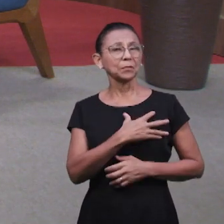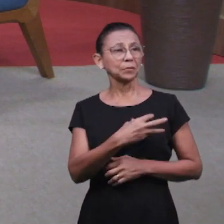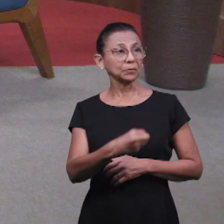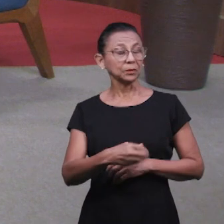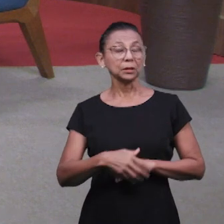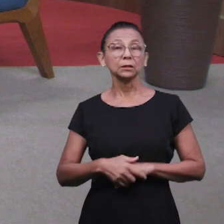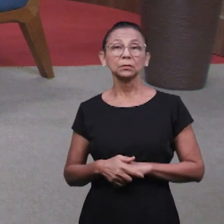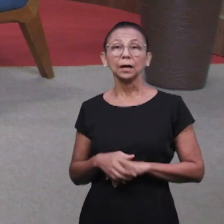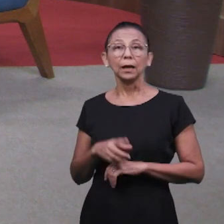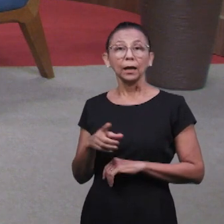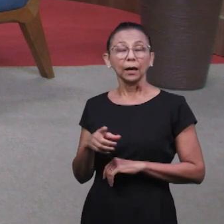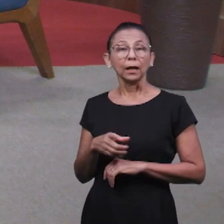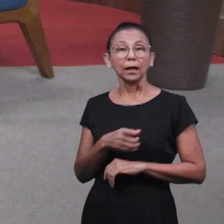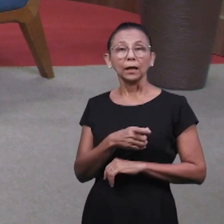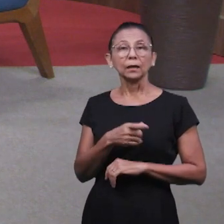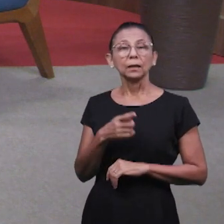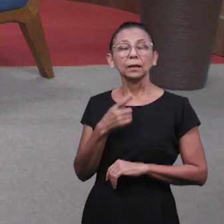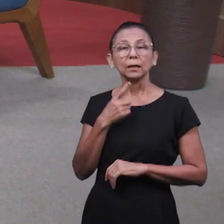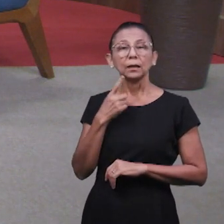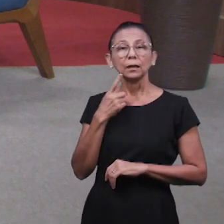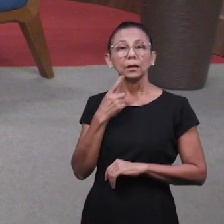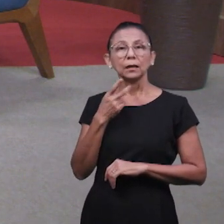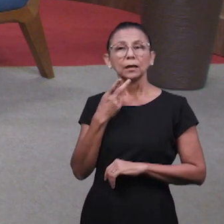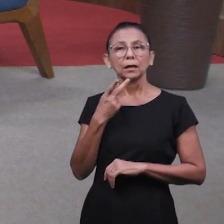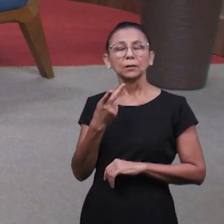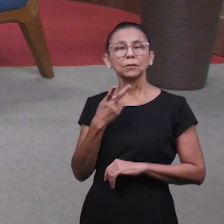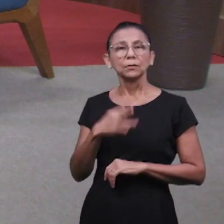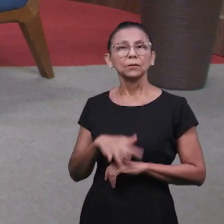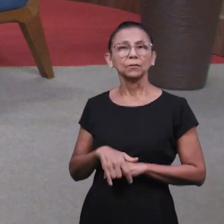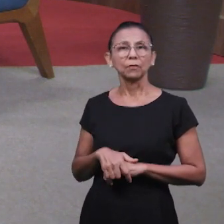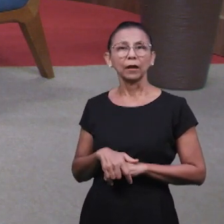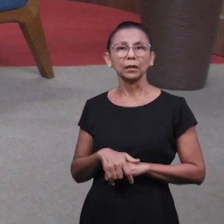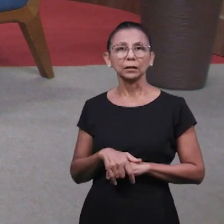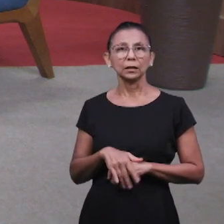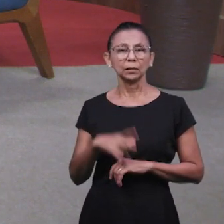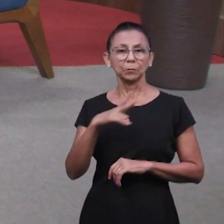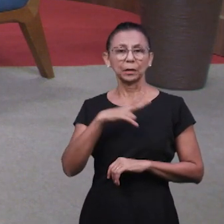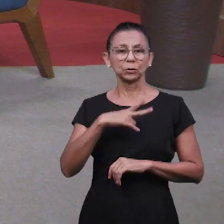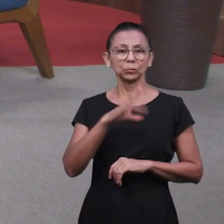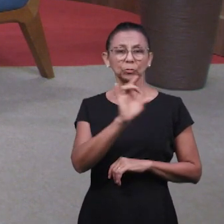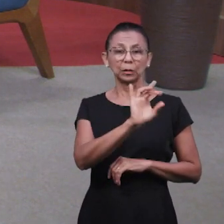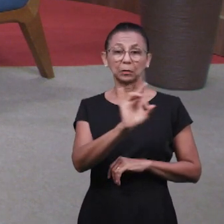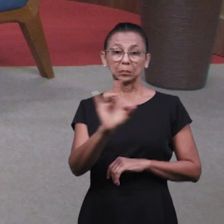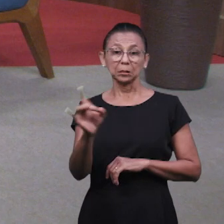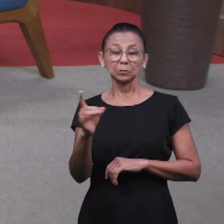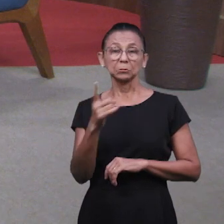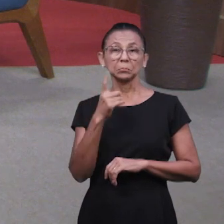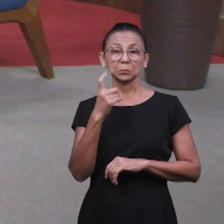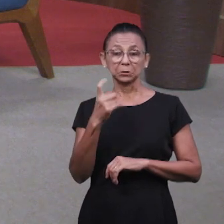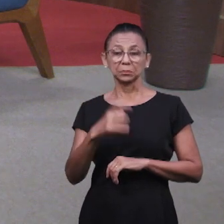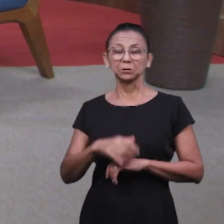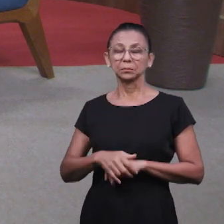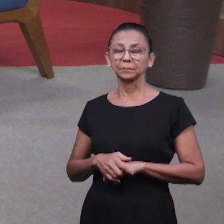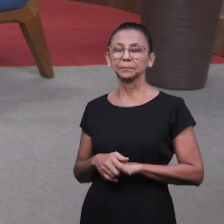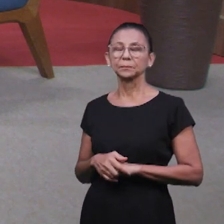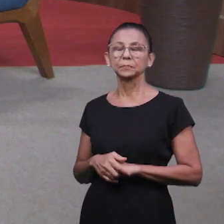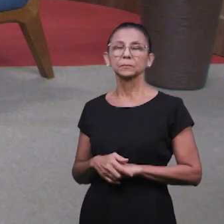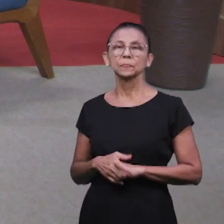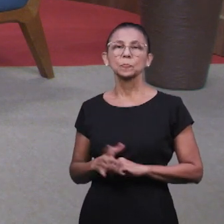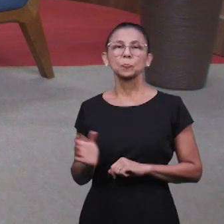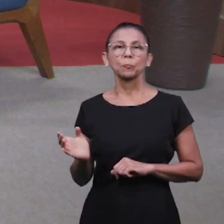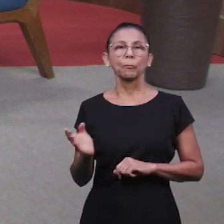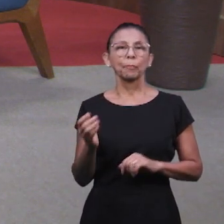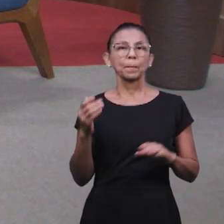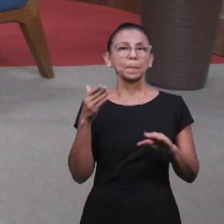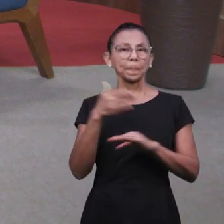filho. Né? E ele fala, inclusive, sobre a importância do programa para cada um deles, né? Exatamente. Isso é interessante. Muito bom. Daniel, vamos